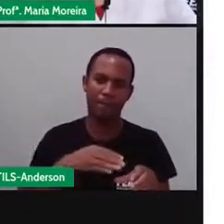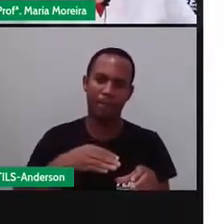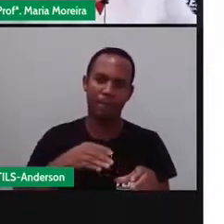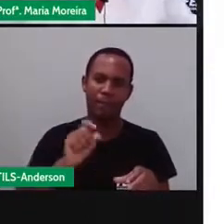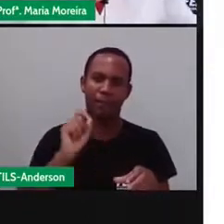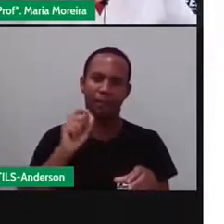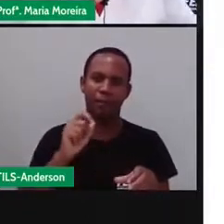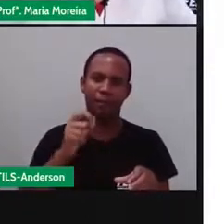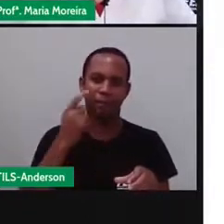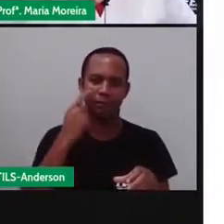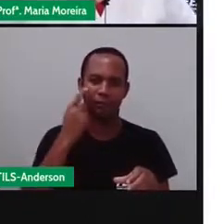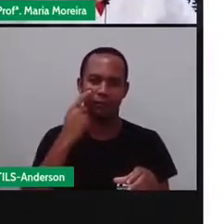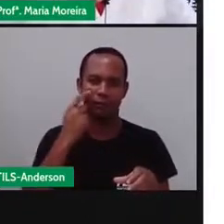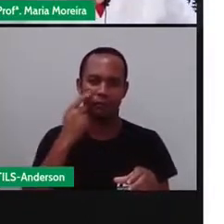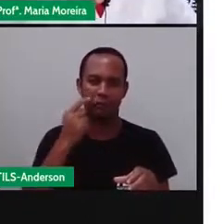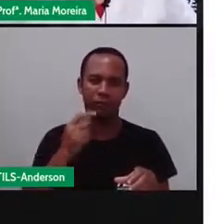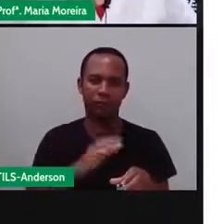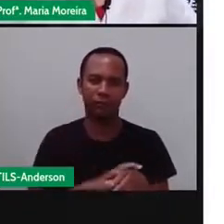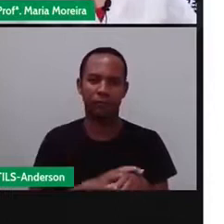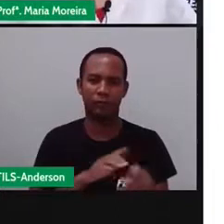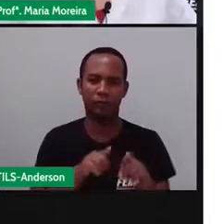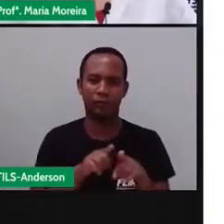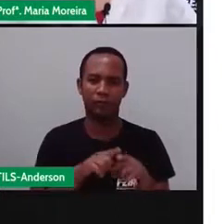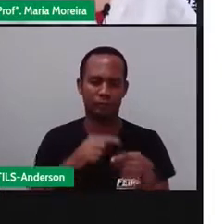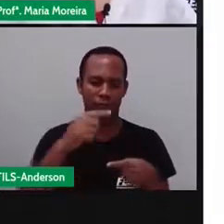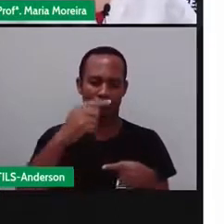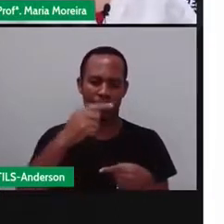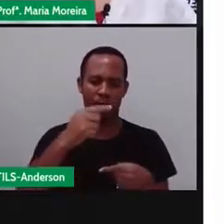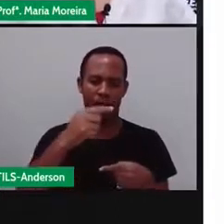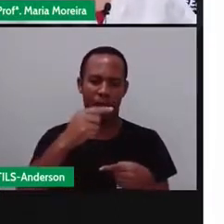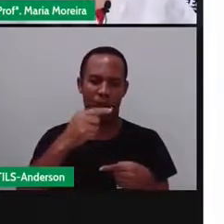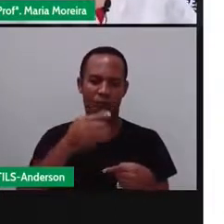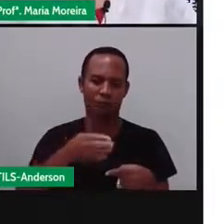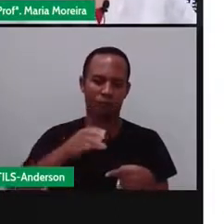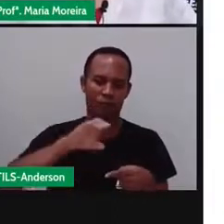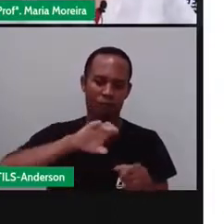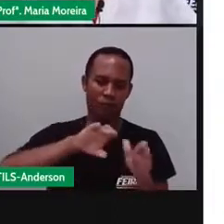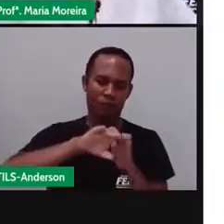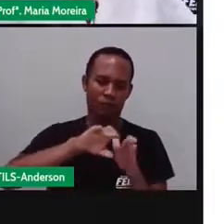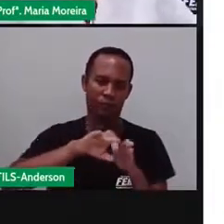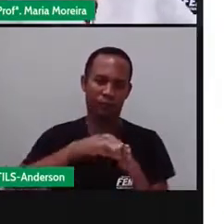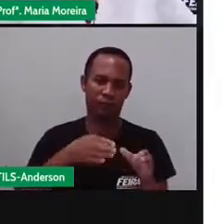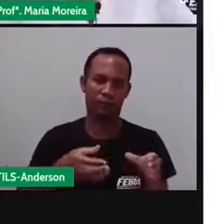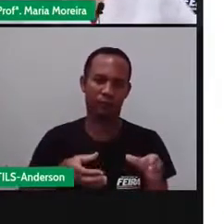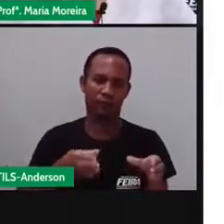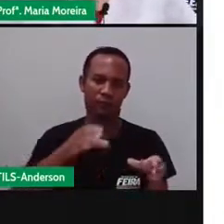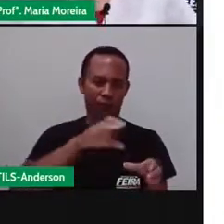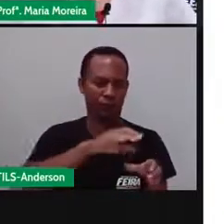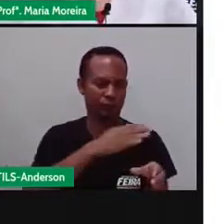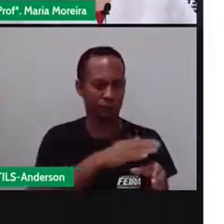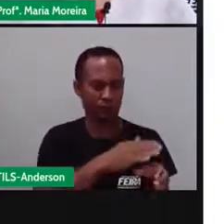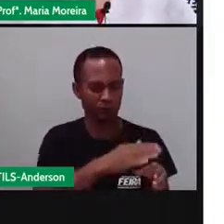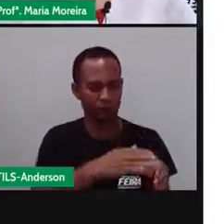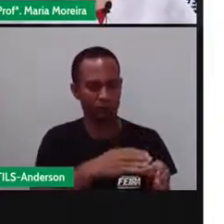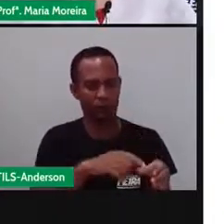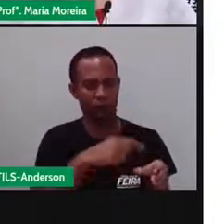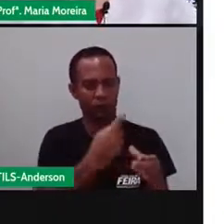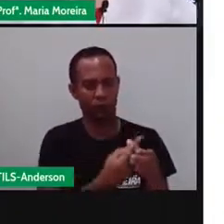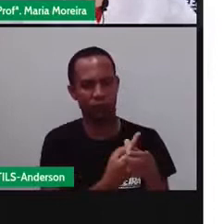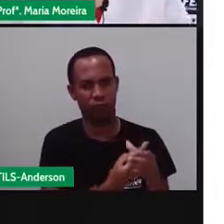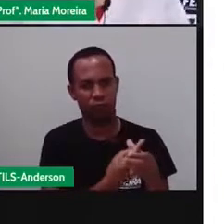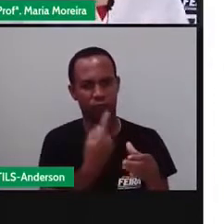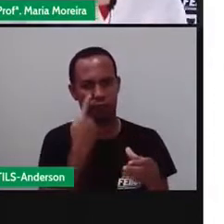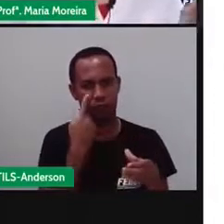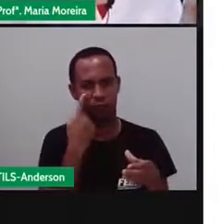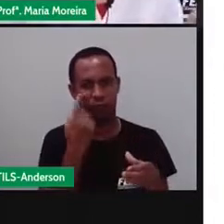colher. A gente vai fazer também essa troca. Uma lata de milho verde escorrida ou 2 espigas de milho debulhada.